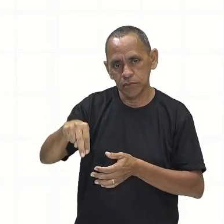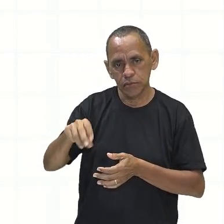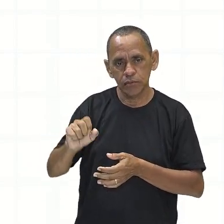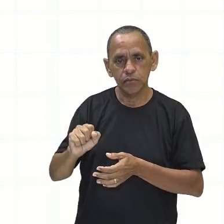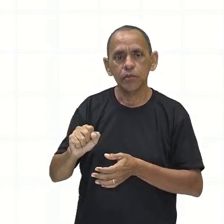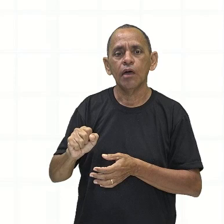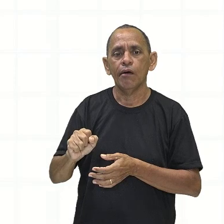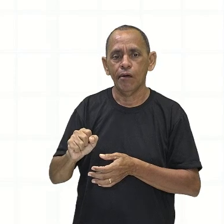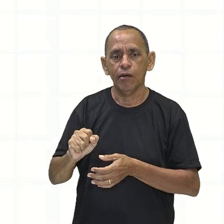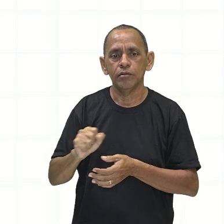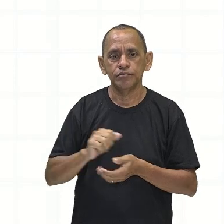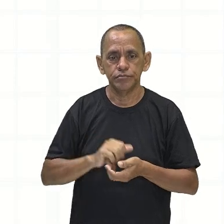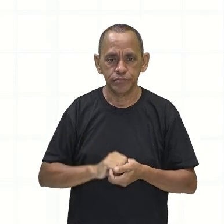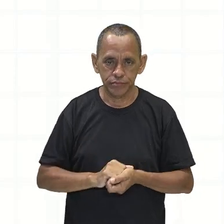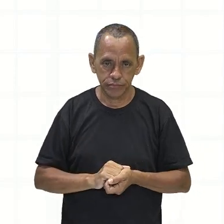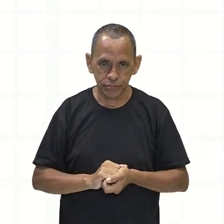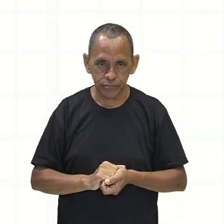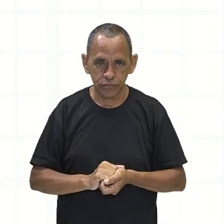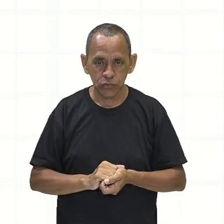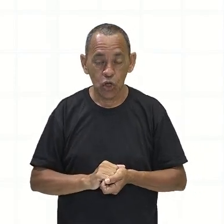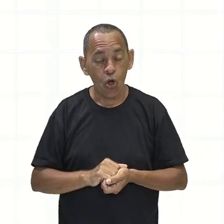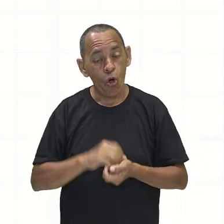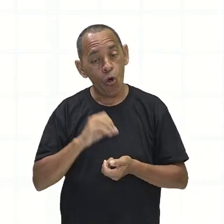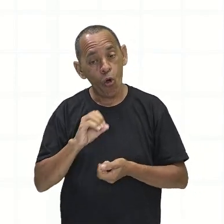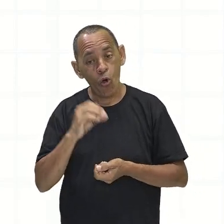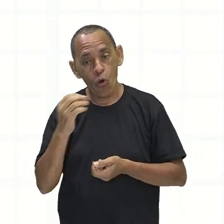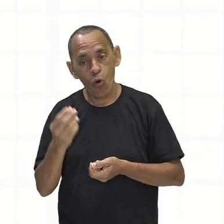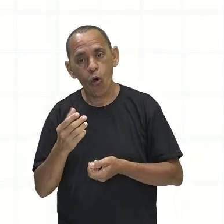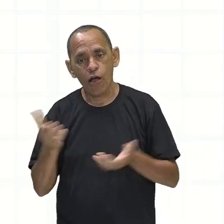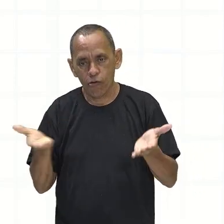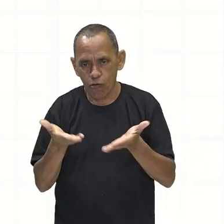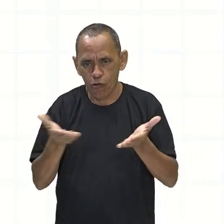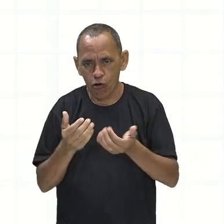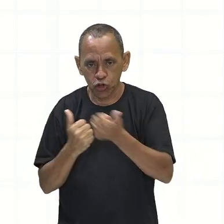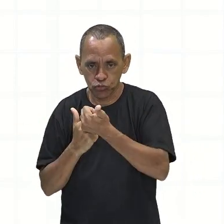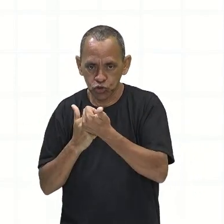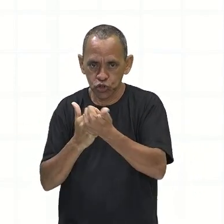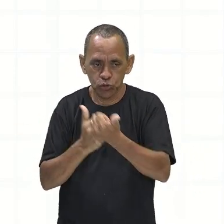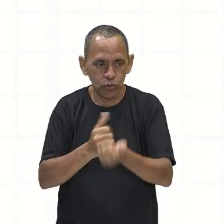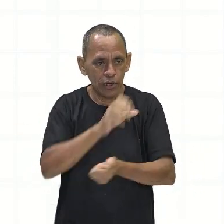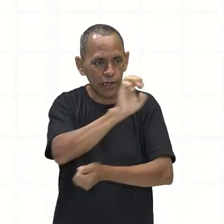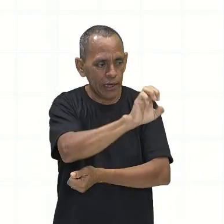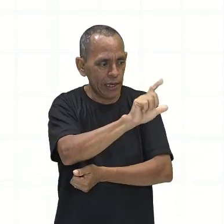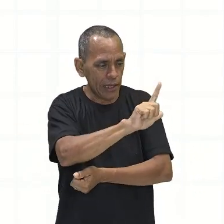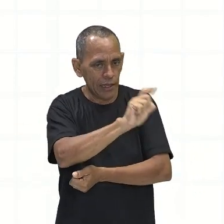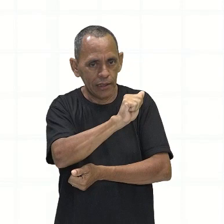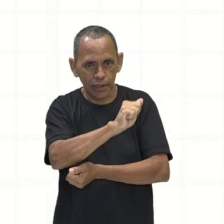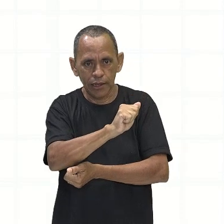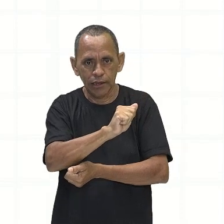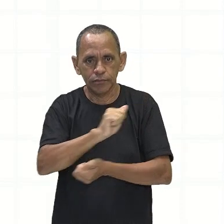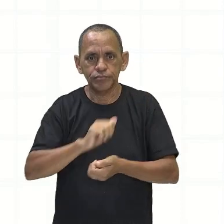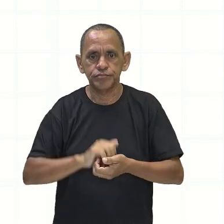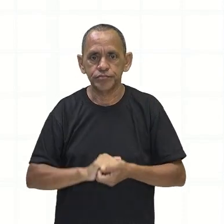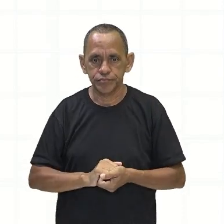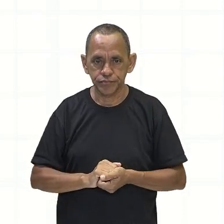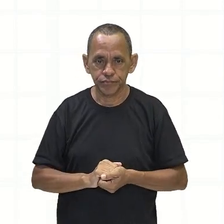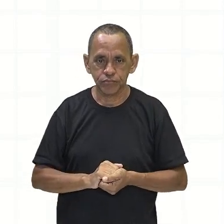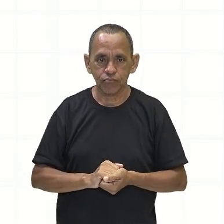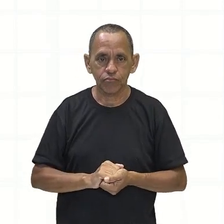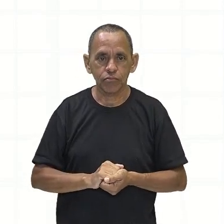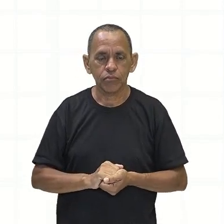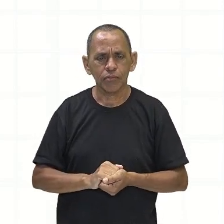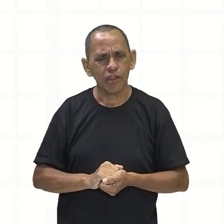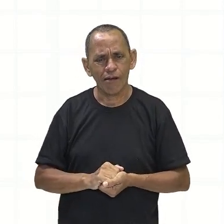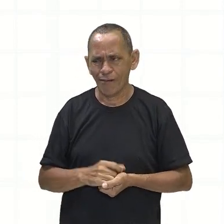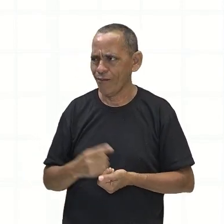outro substantivo. Vamos substituir? Vamos substituir? Olha só. Ela comprou ela. Ela